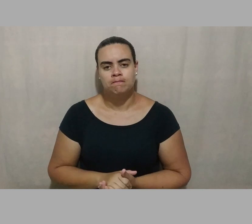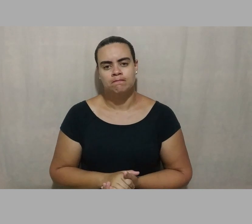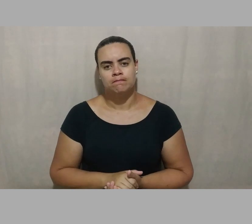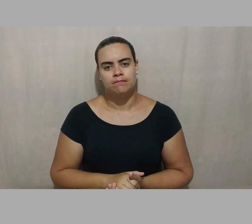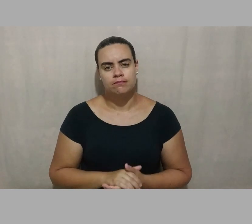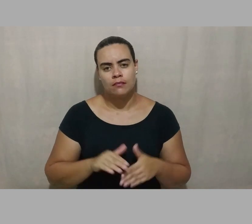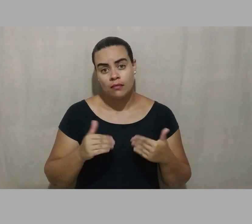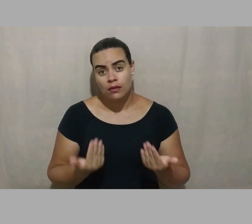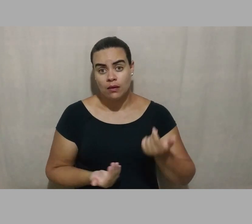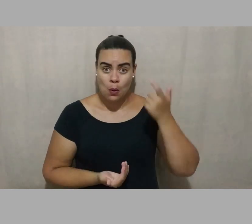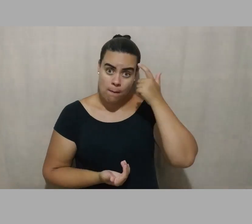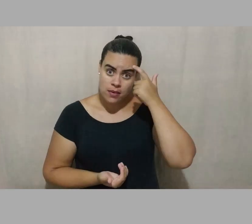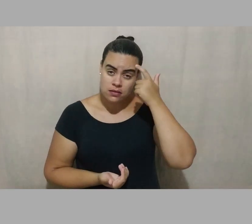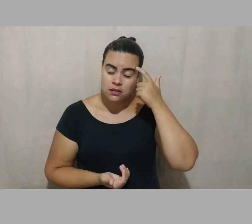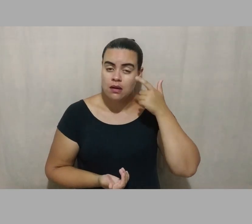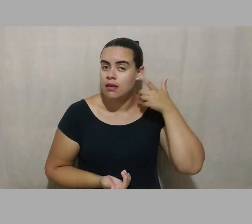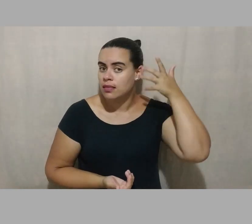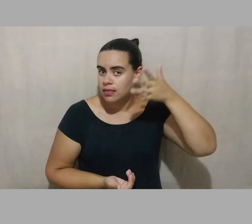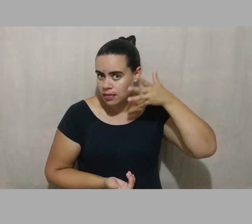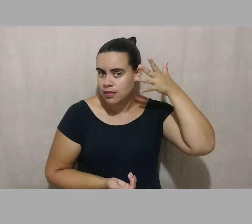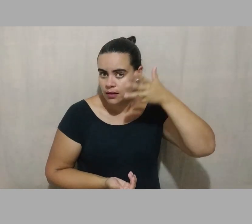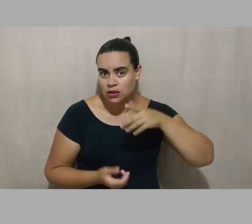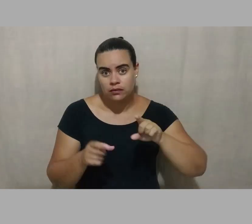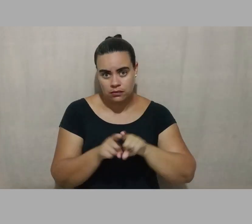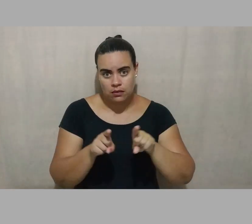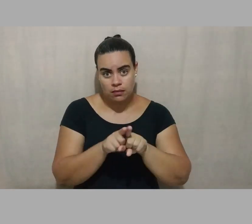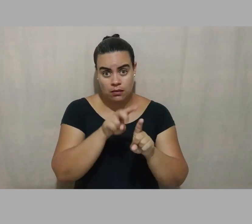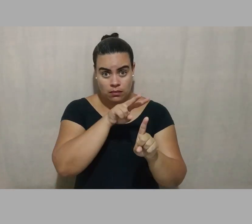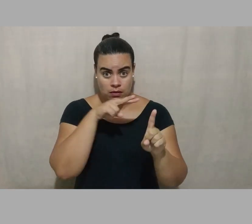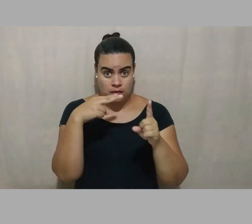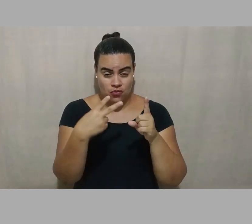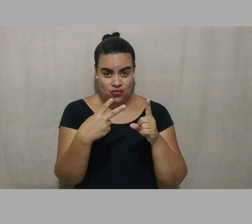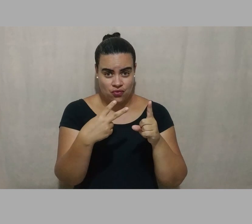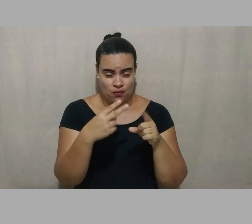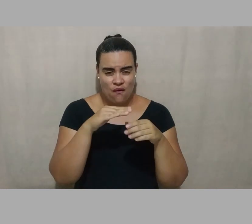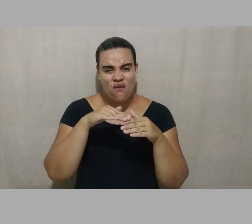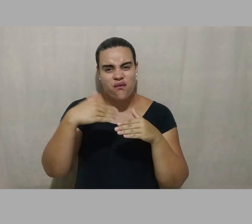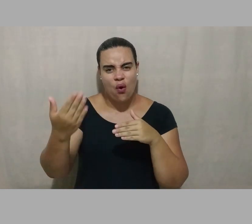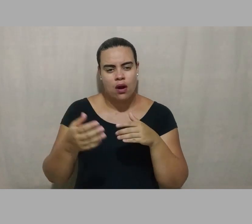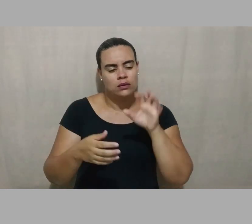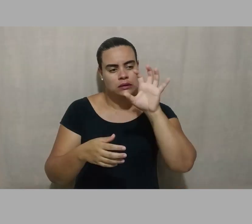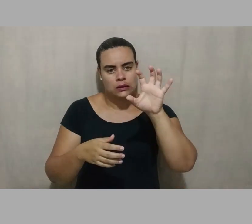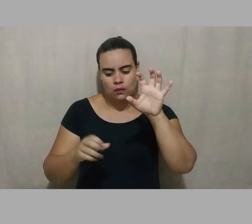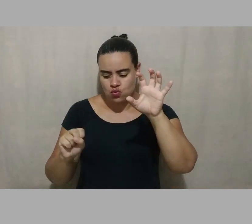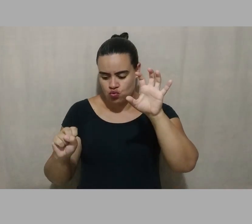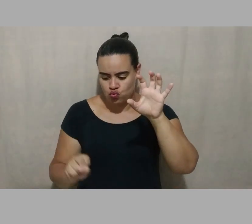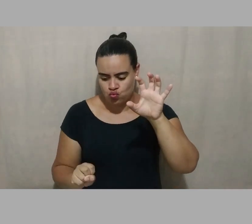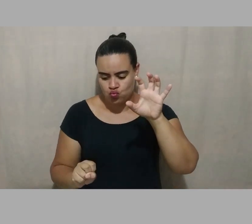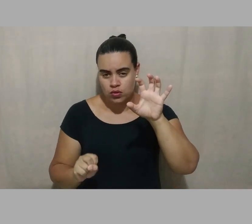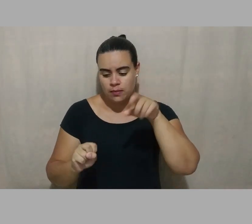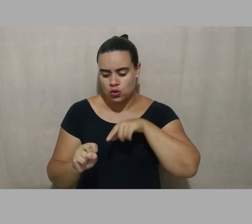né, e pensar essas narrativas também a partir dessa perspectiva fora do centro, sul e